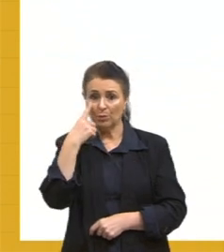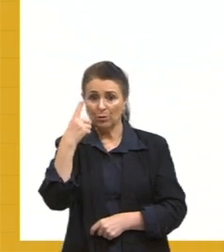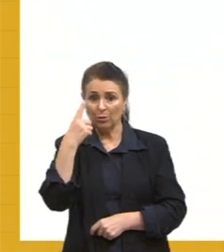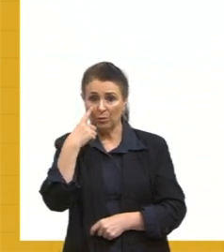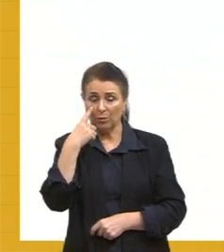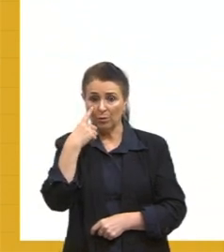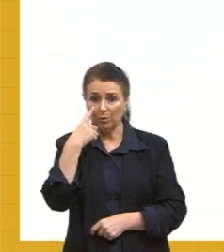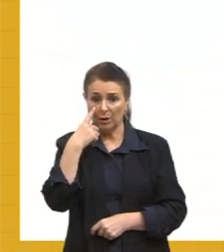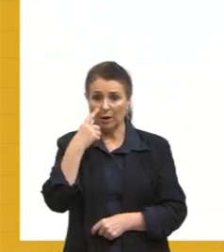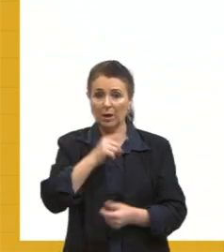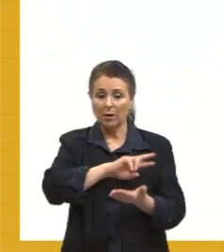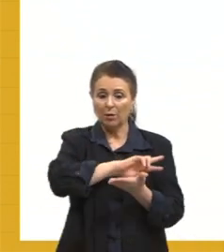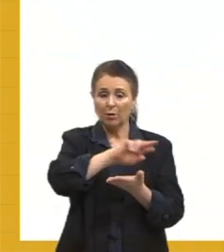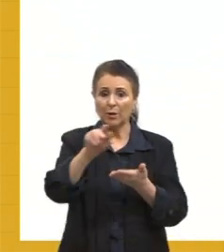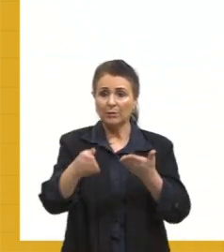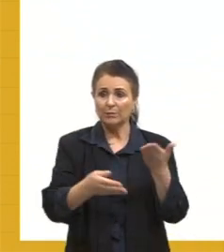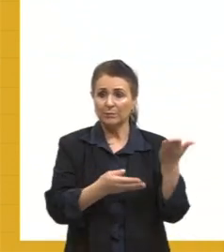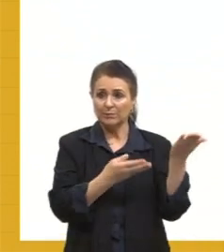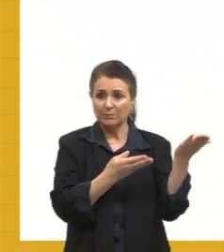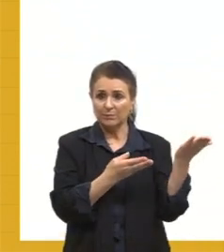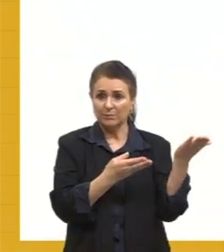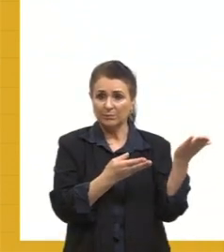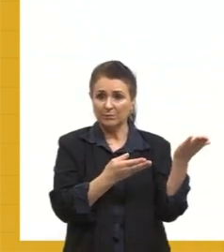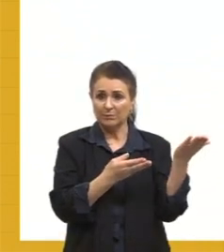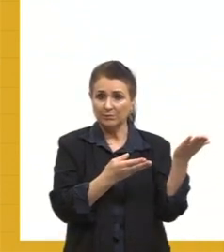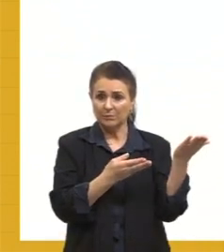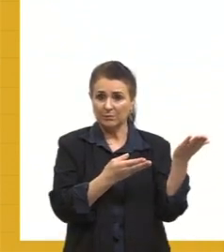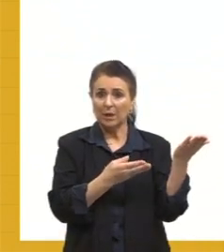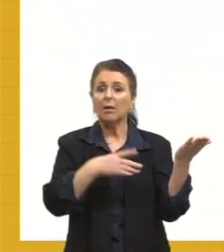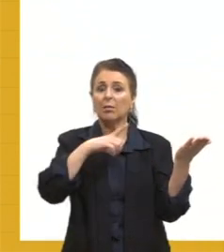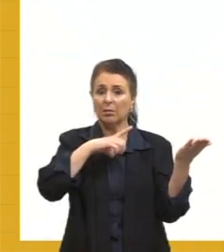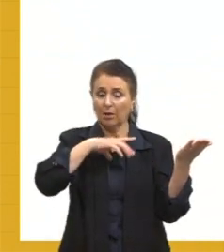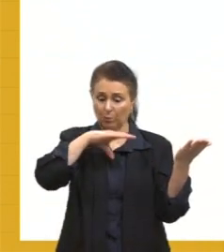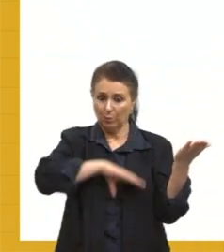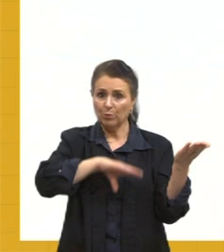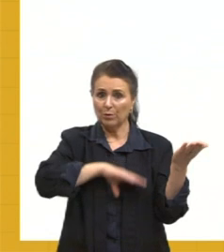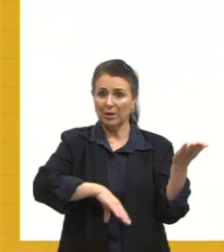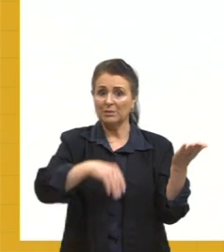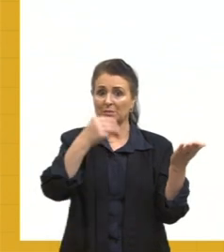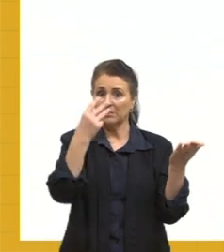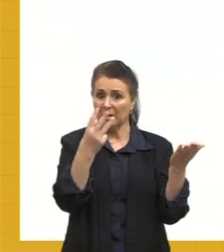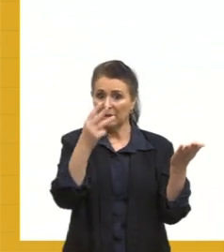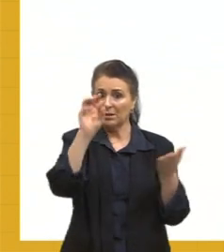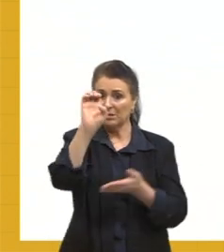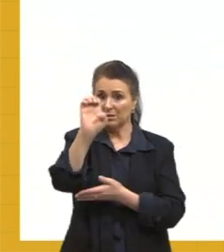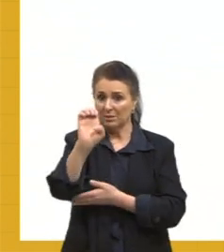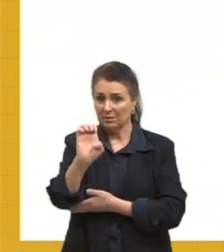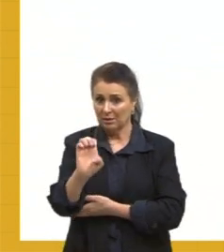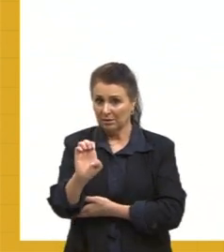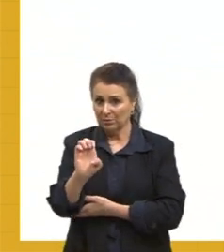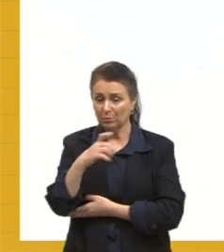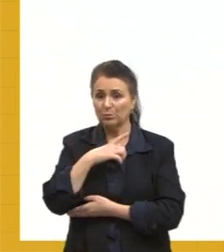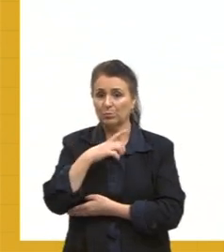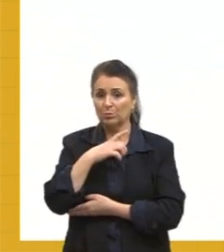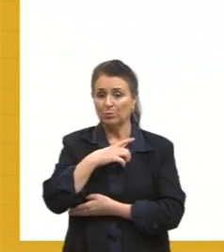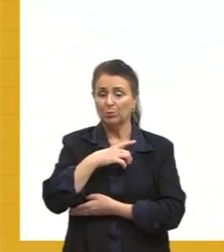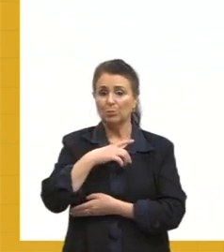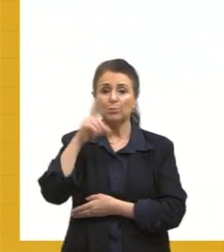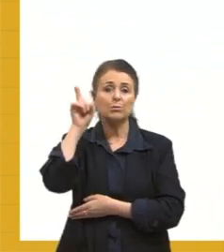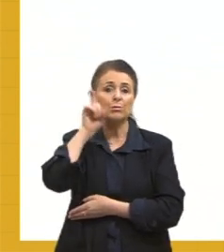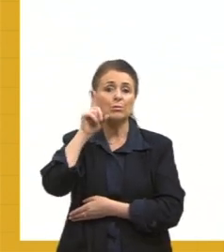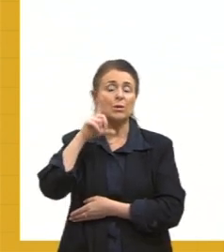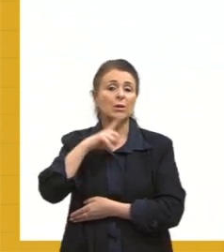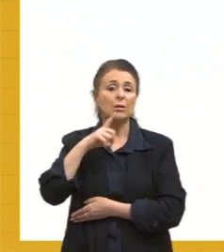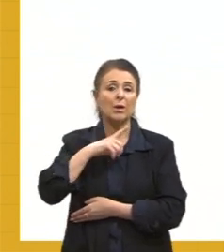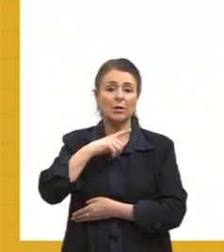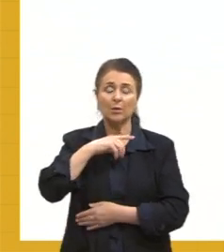chuvas então nós temos nesses três estados dentro dos Estados Unidos a presença fortíssima